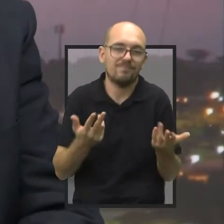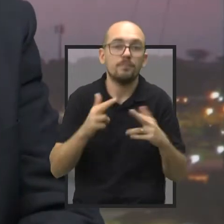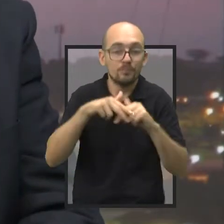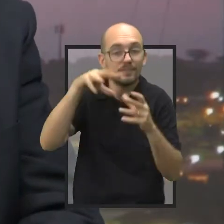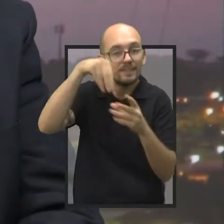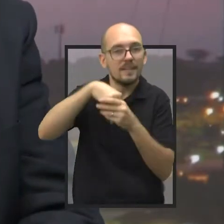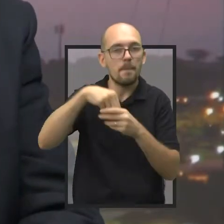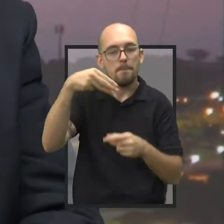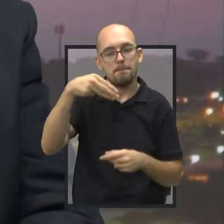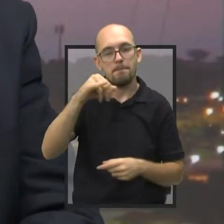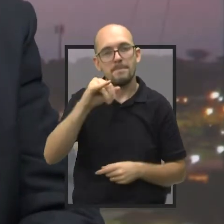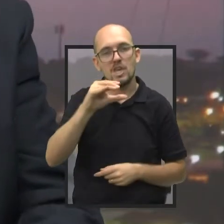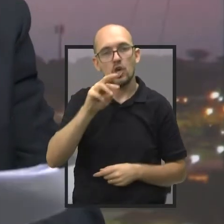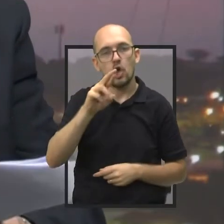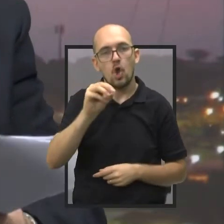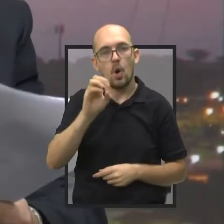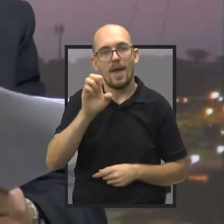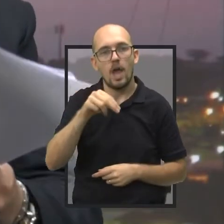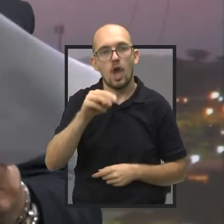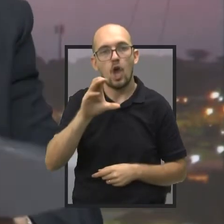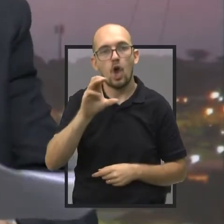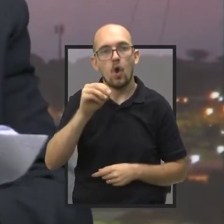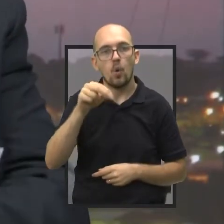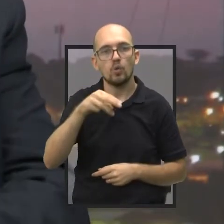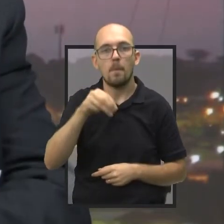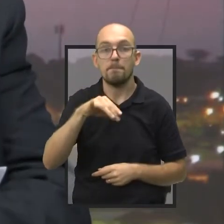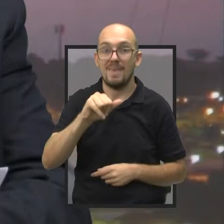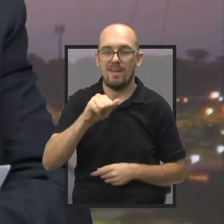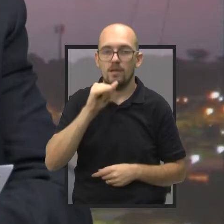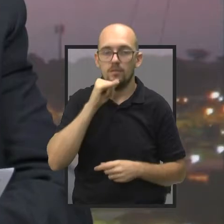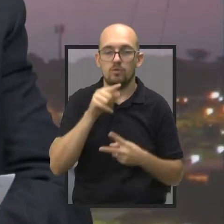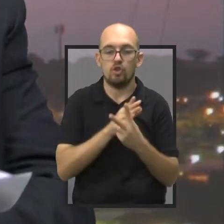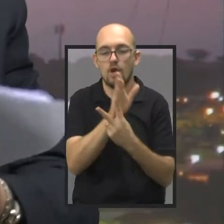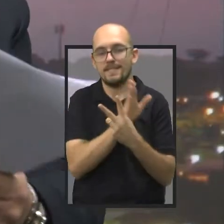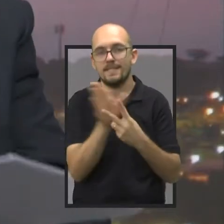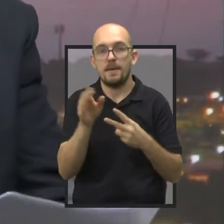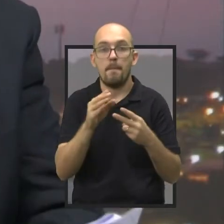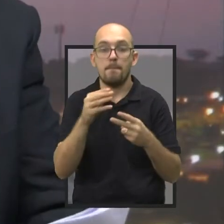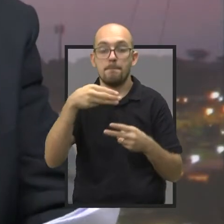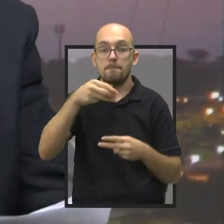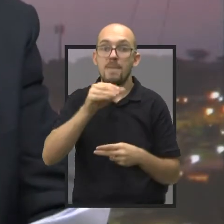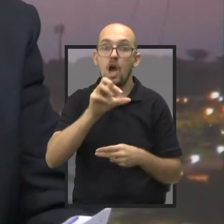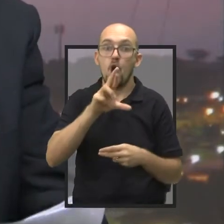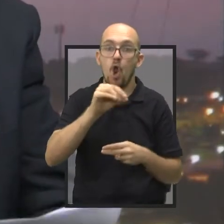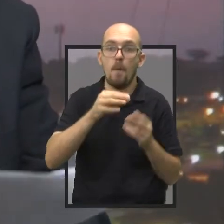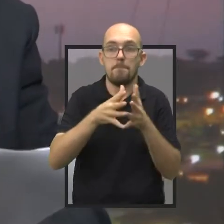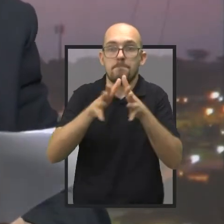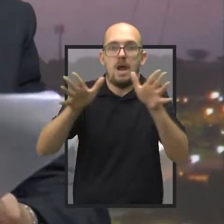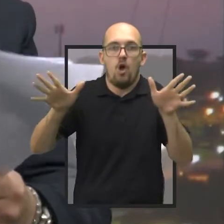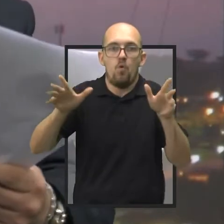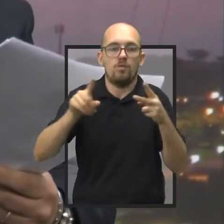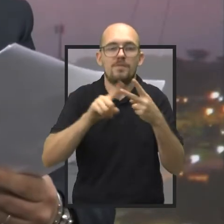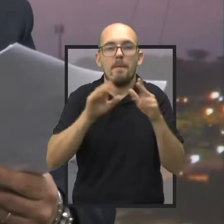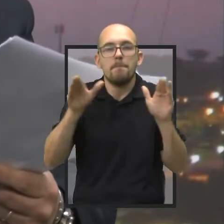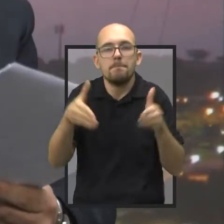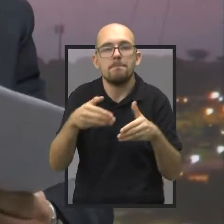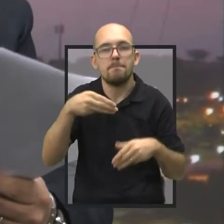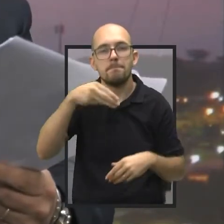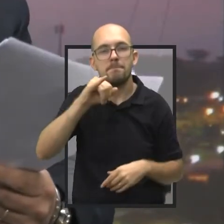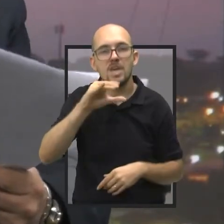Então a gente tem hoje esses dois fatores, a macroeconomia e a microeconomia, como uma forma de também